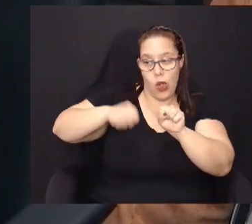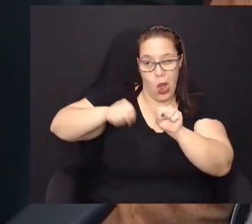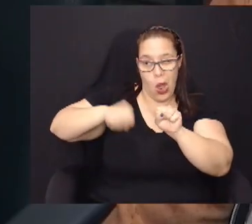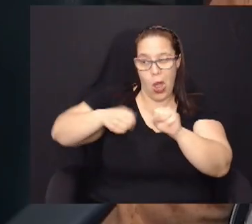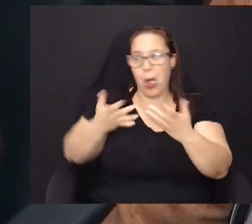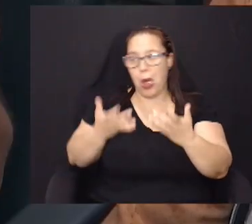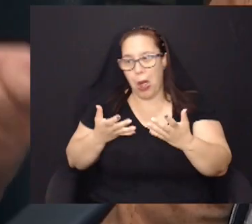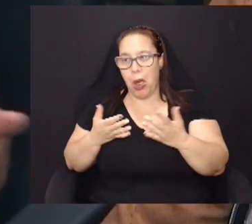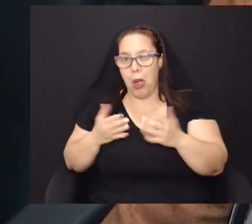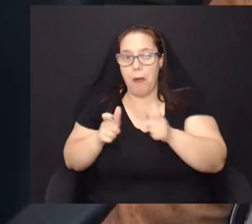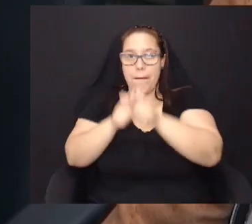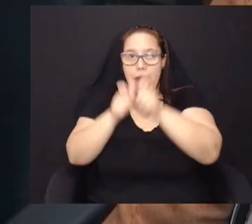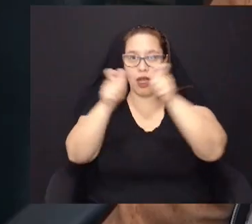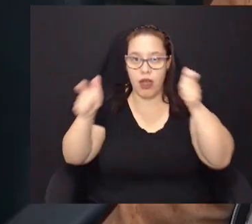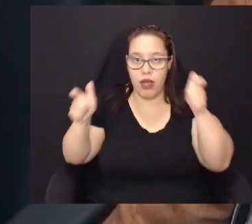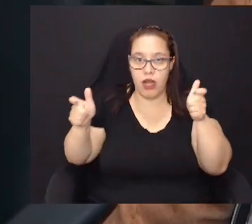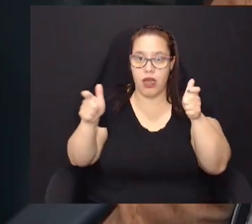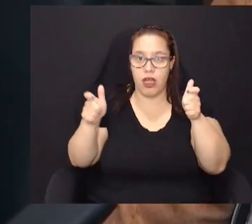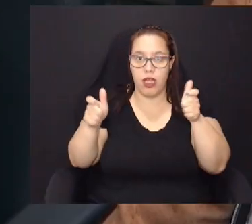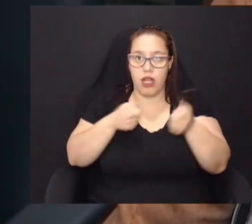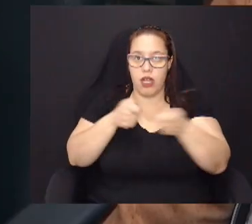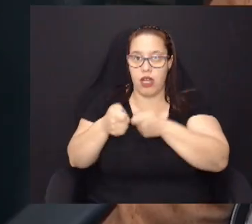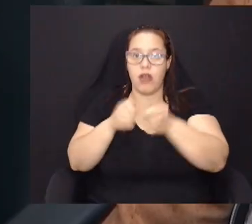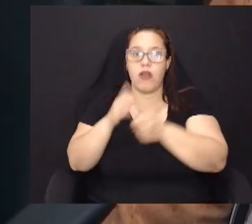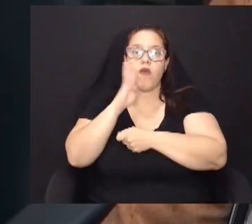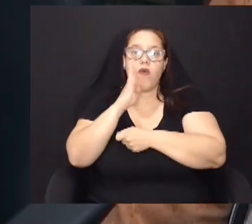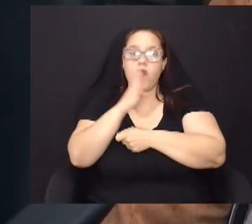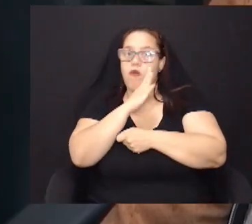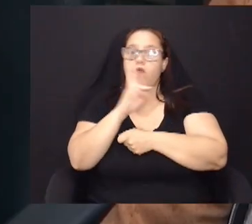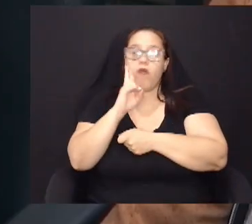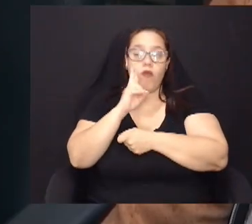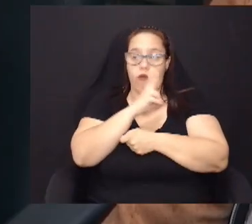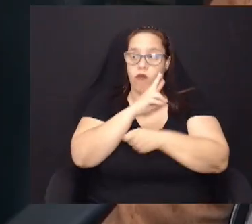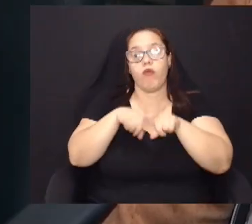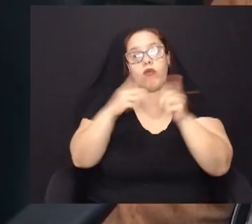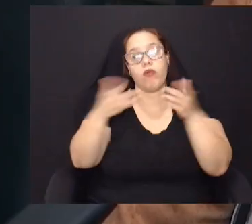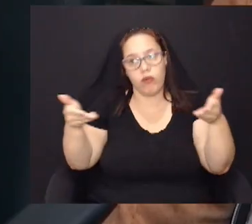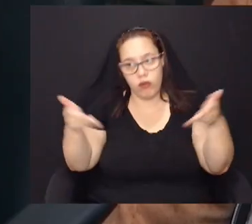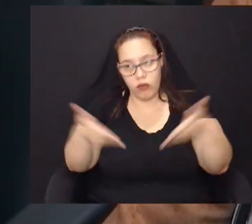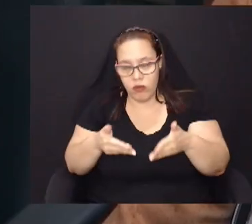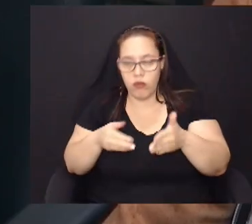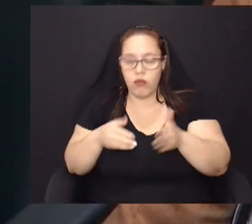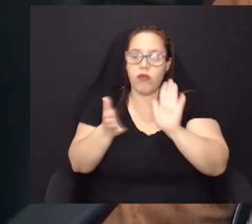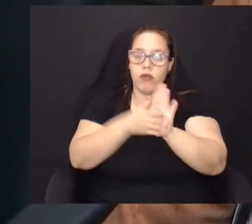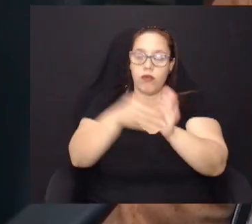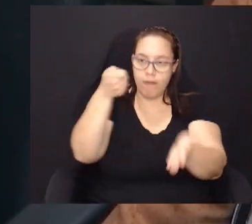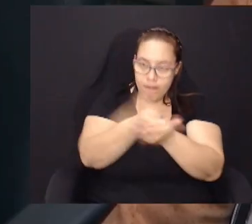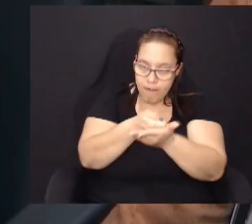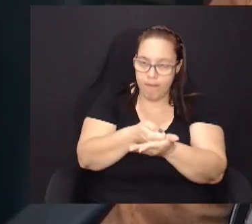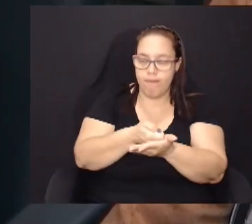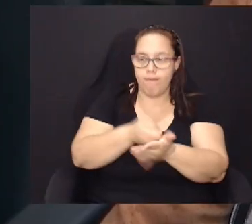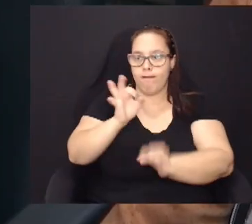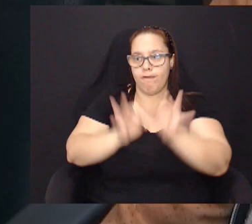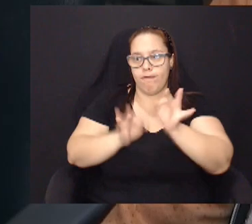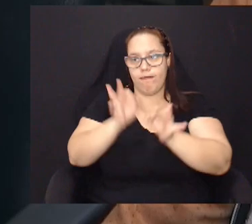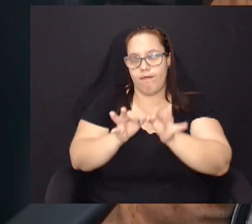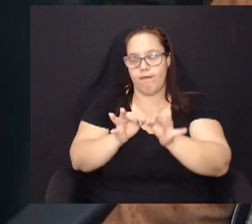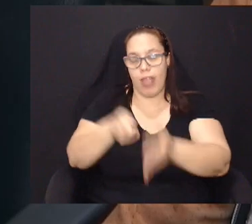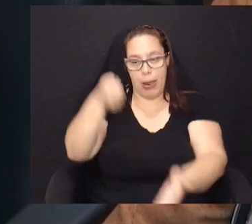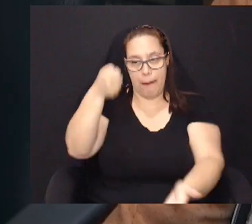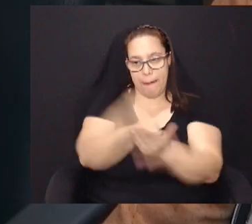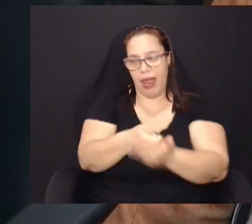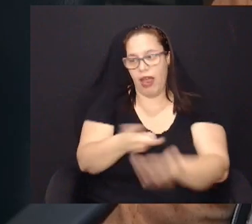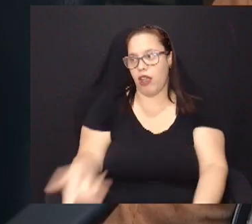é maior do que a aferição nos bares e restaurantes, mas que agora, através dessa sentença do juiz, eu acho, né,